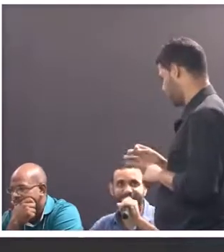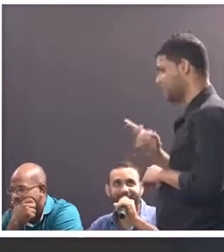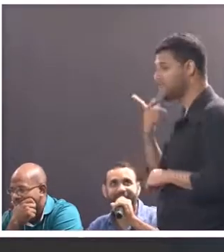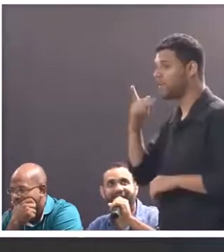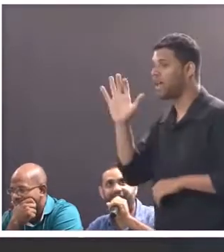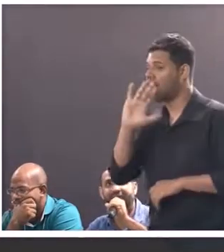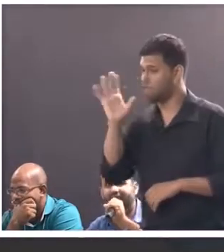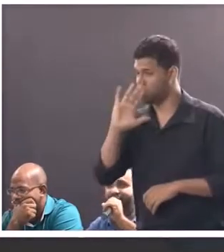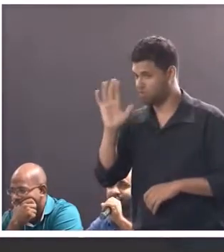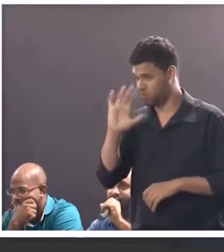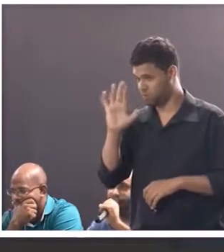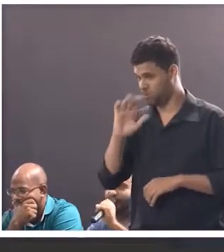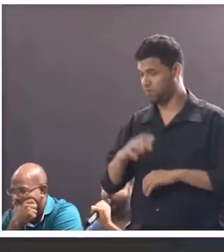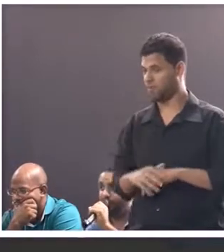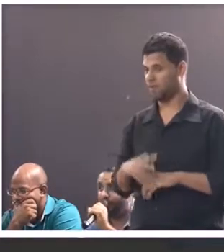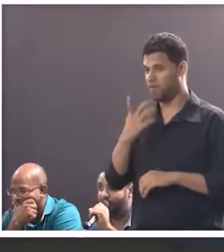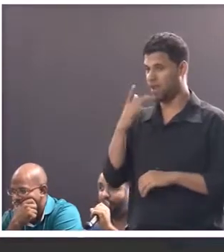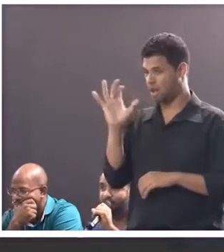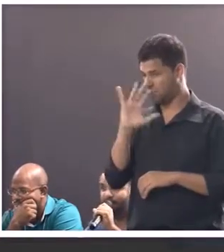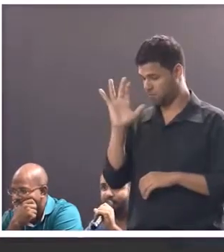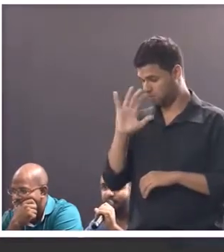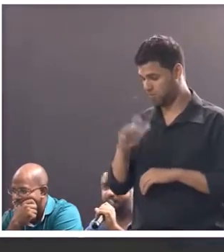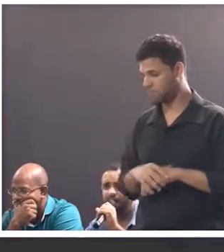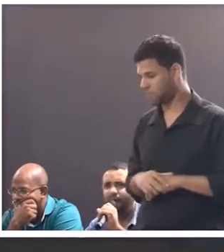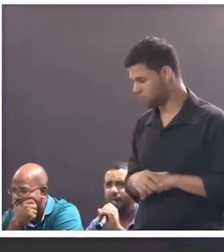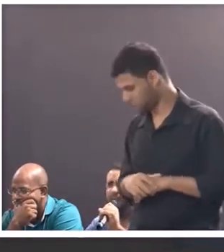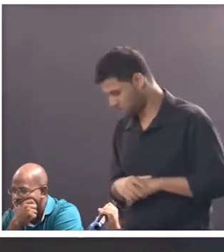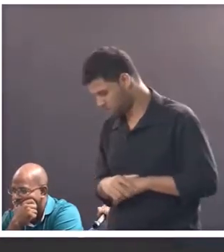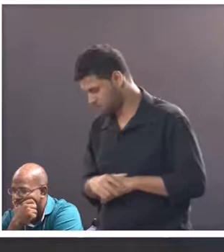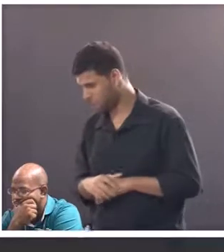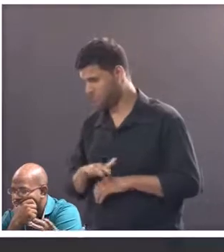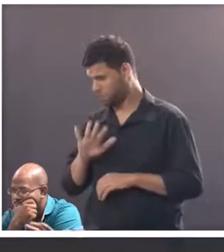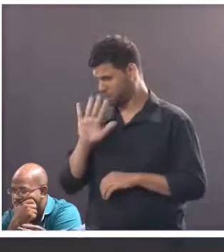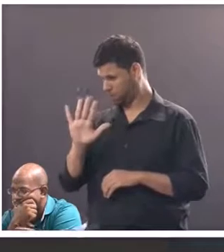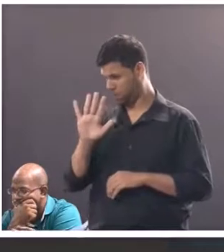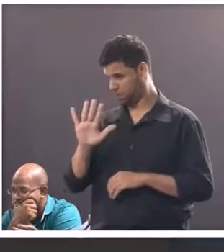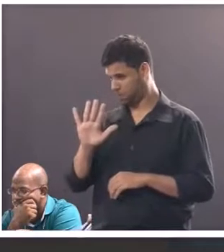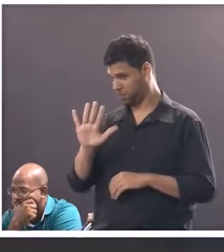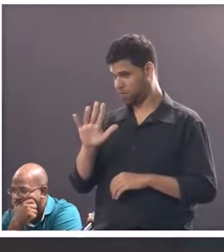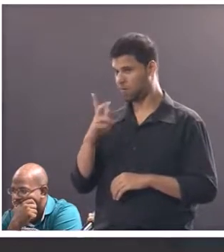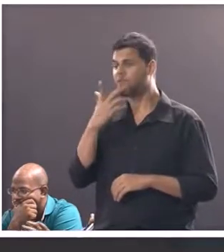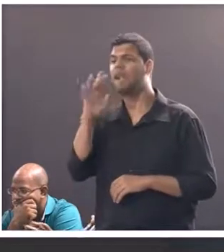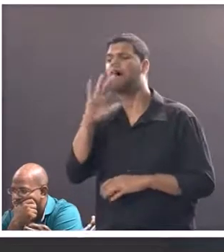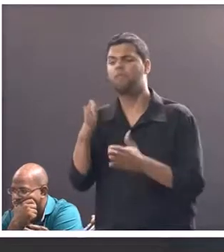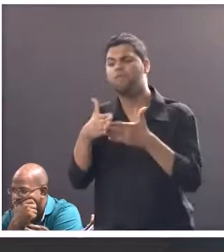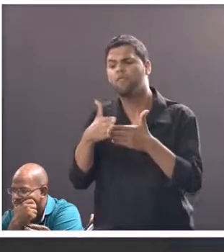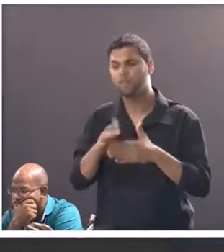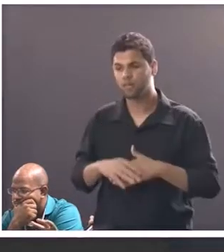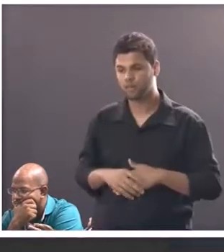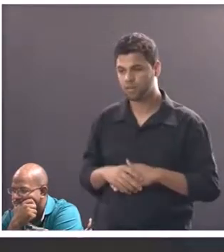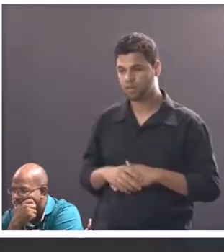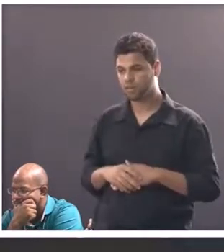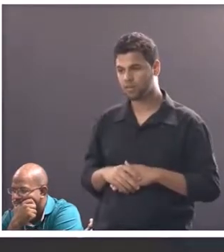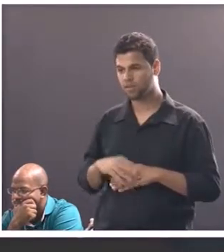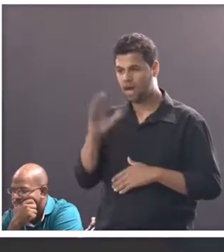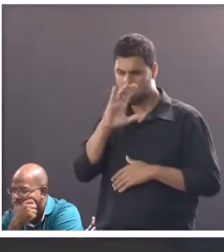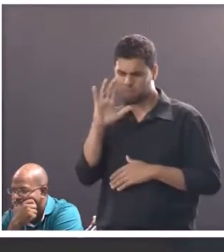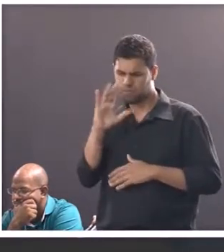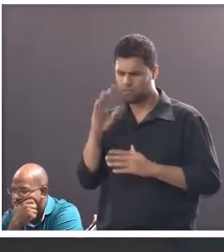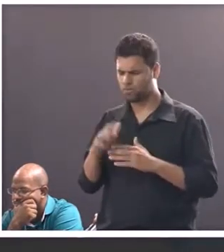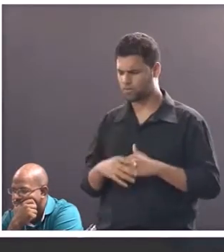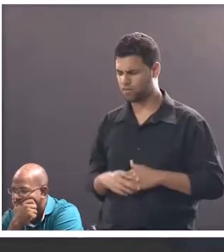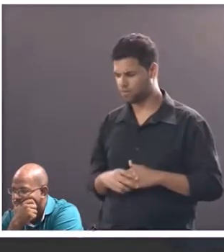Pode fazer. Falar rápido. Eu falo assim, fala rápido, por favor. Fala rapidinho,